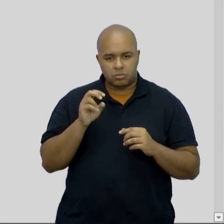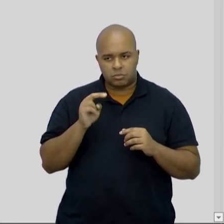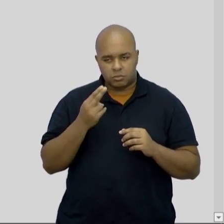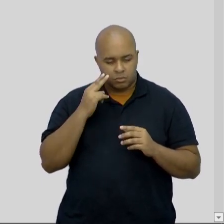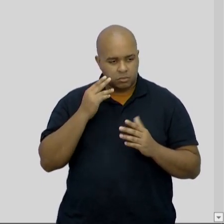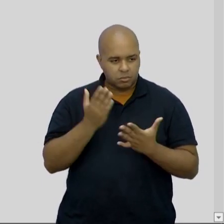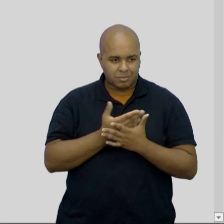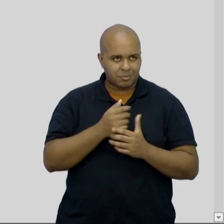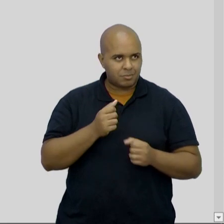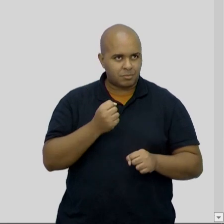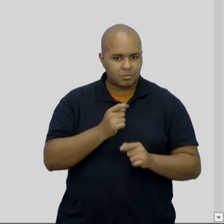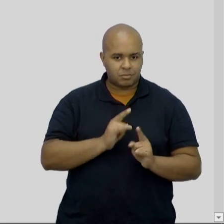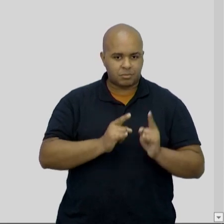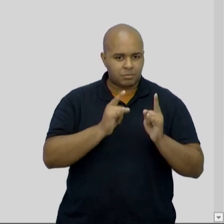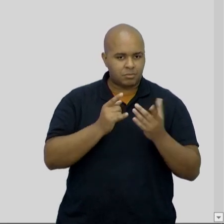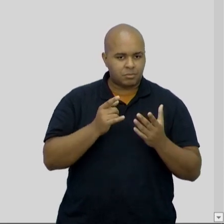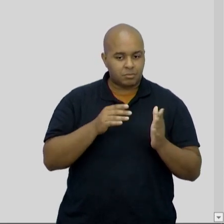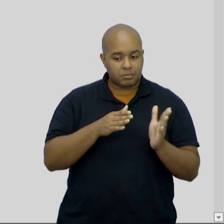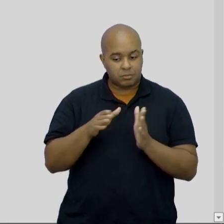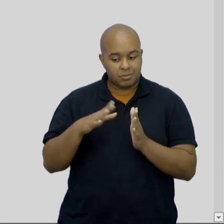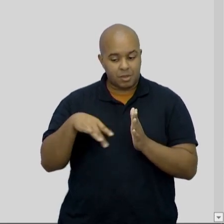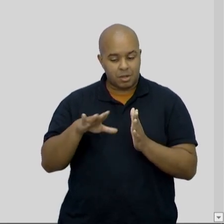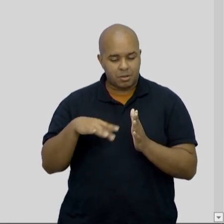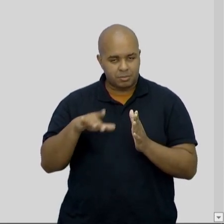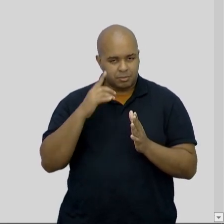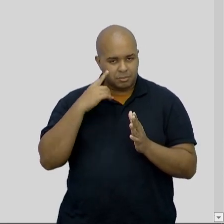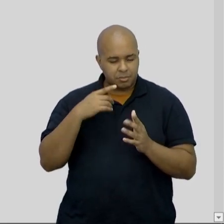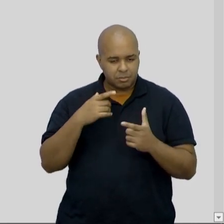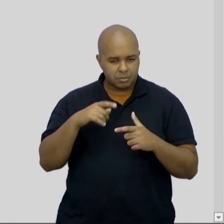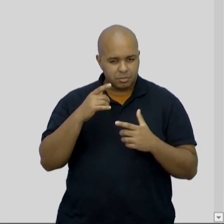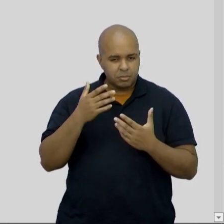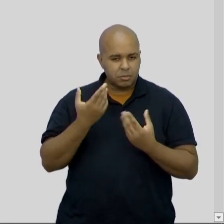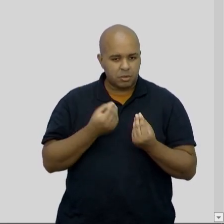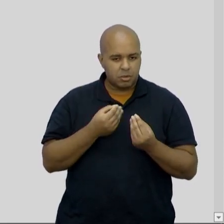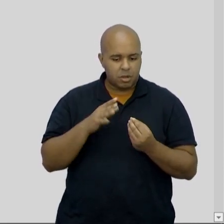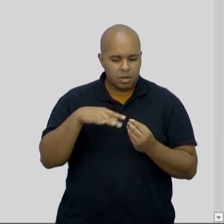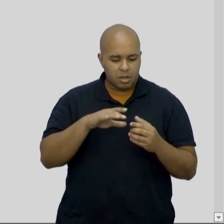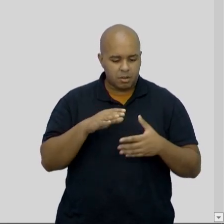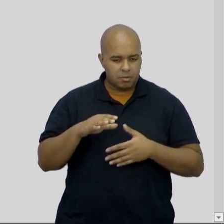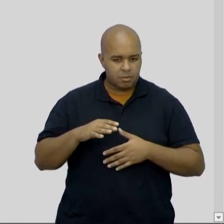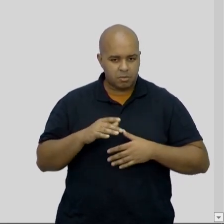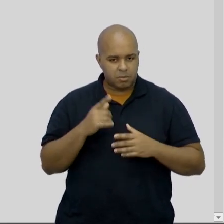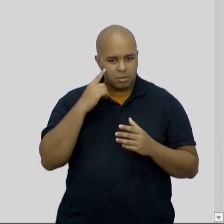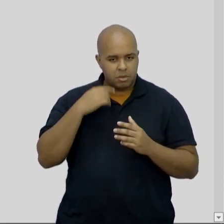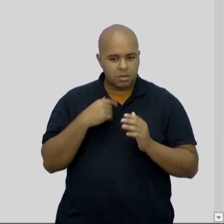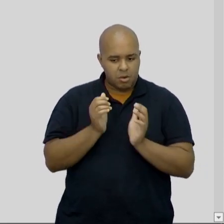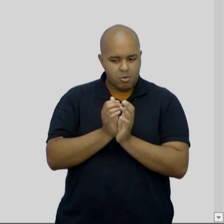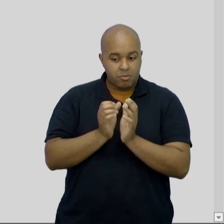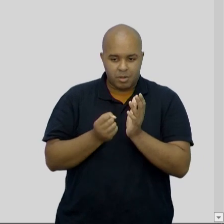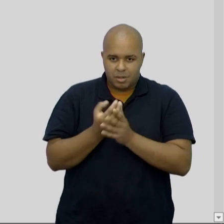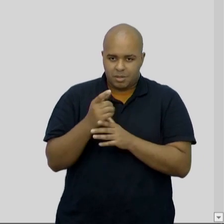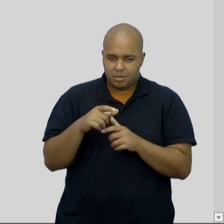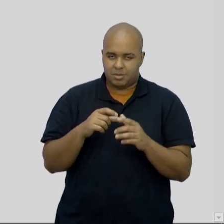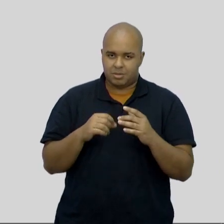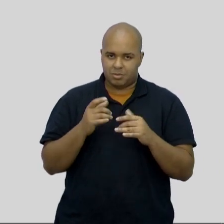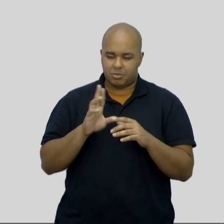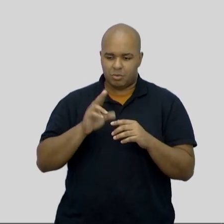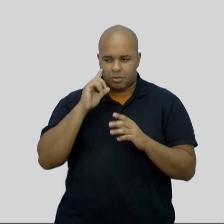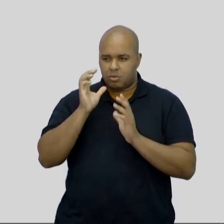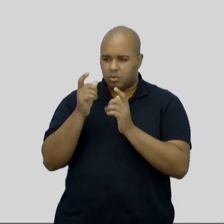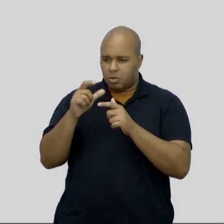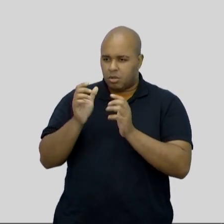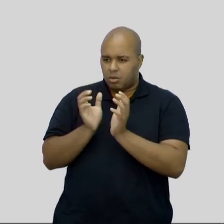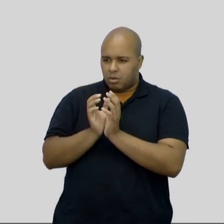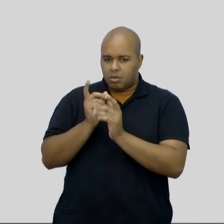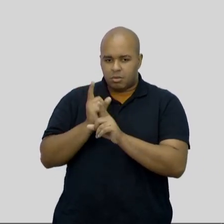monumento. A região, lembra que a gente falou que a gente utilizou as regiões da ONU para criar esse jogo. Então, nós